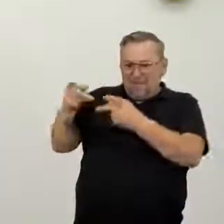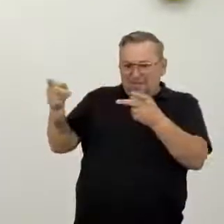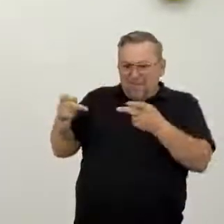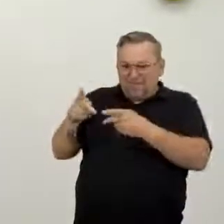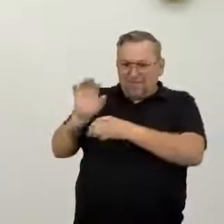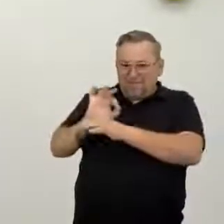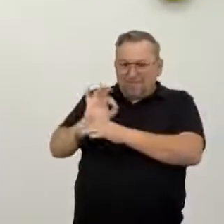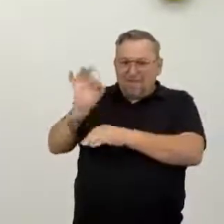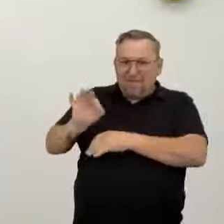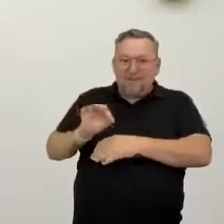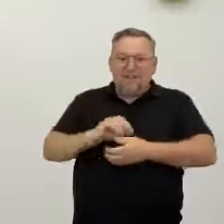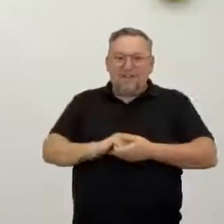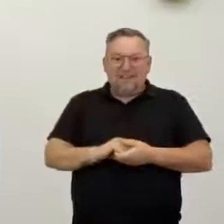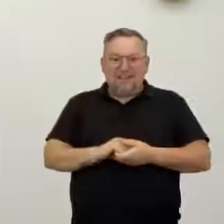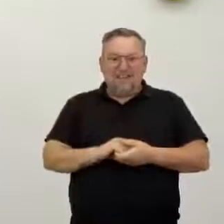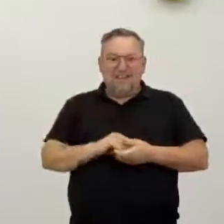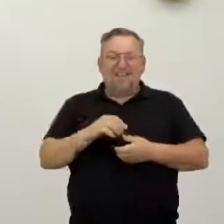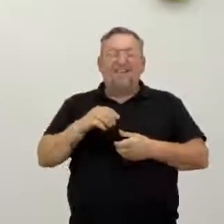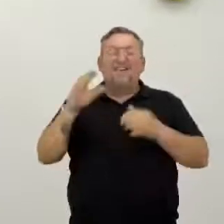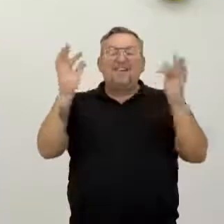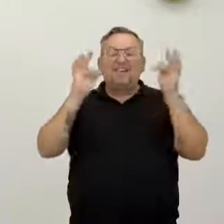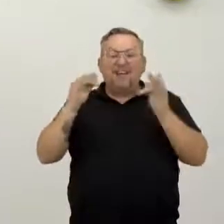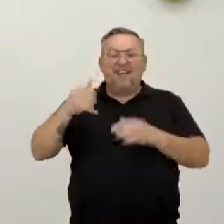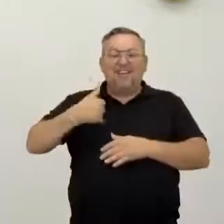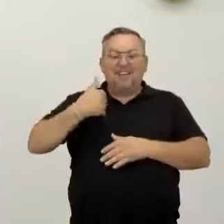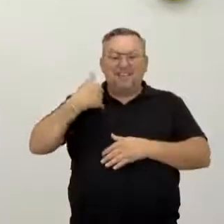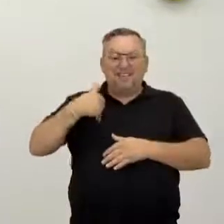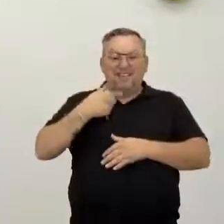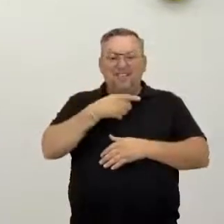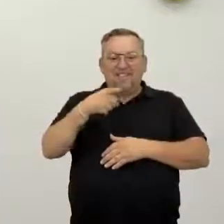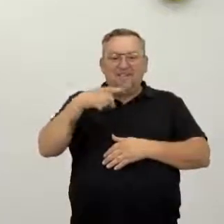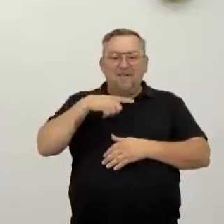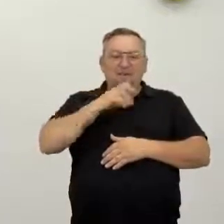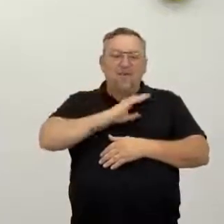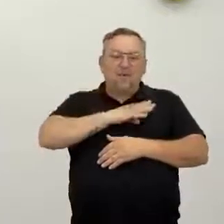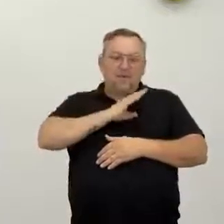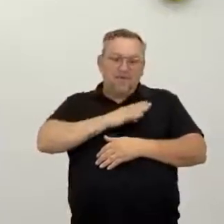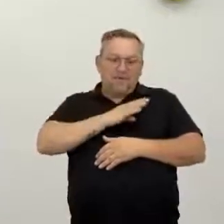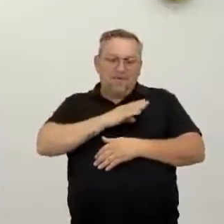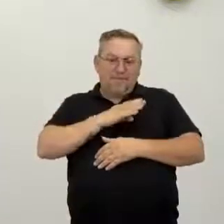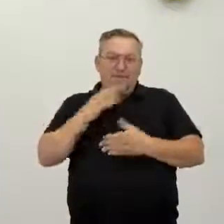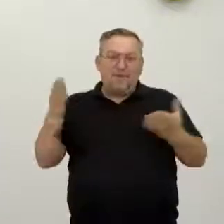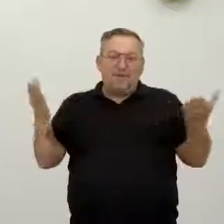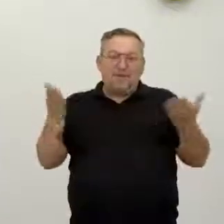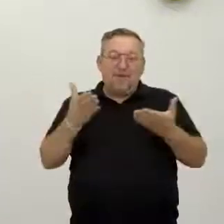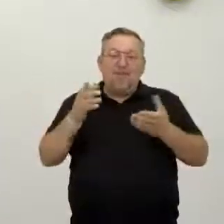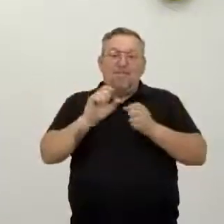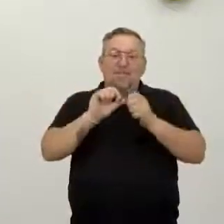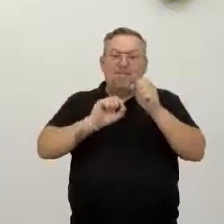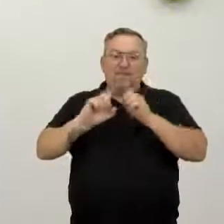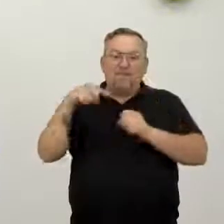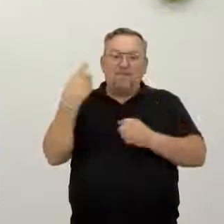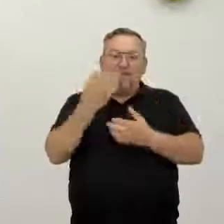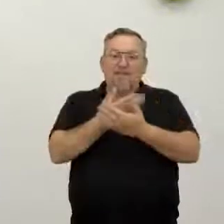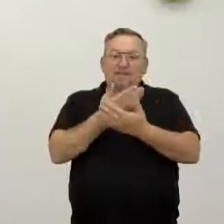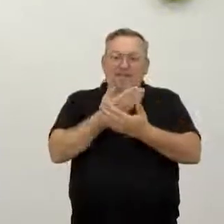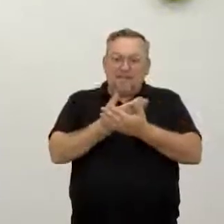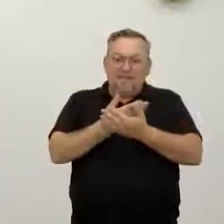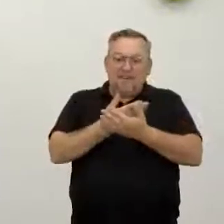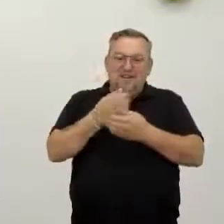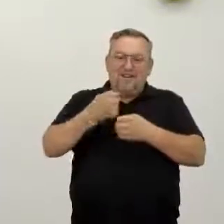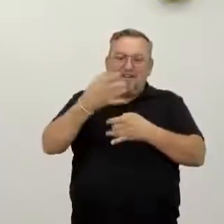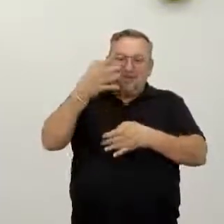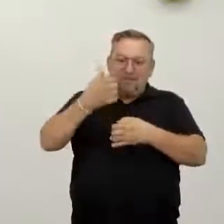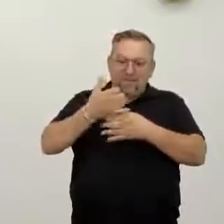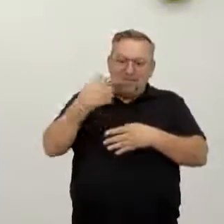com certeza. Então, um feliz aniversário aí, que Deus sempre ilumine o seu coração. E vamos estar aí para a nossa aula. Pode mandar no chat aí um